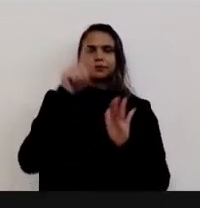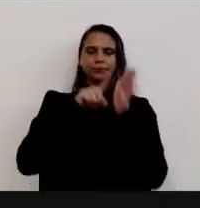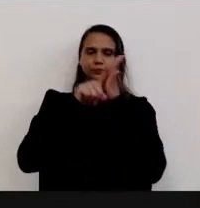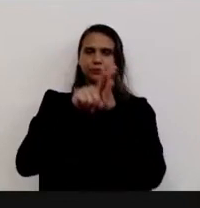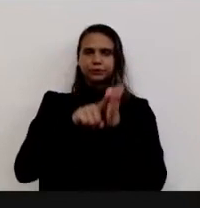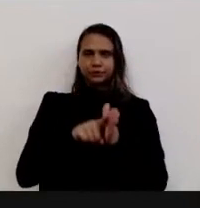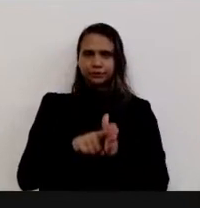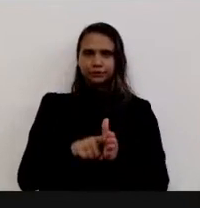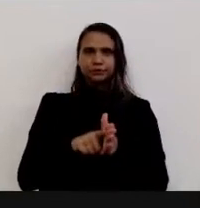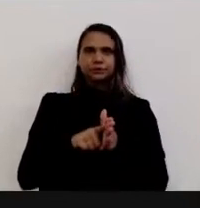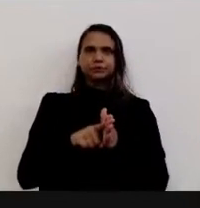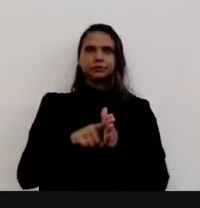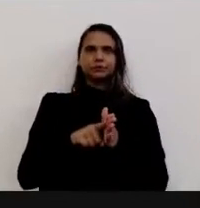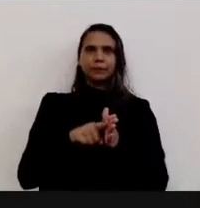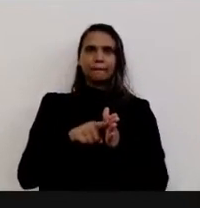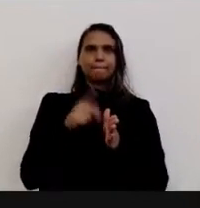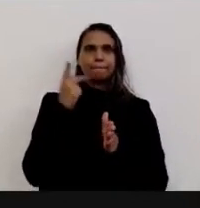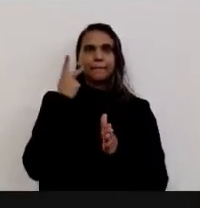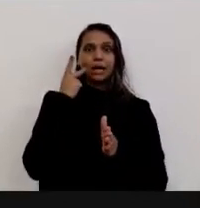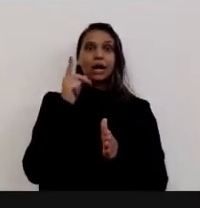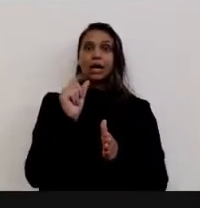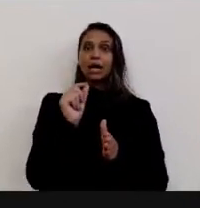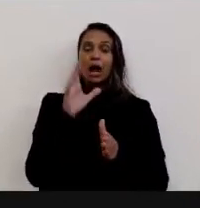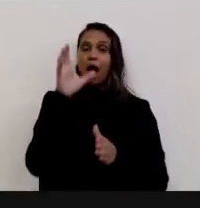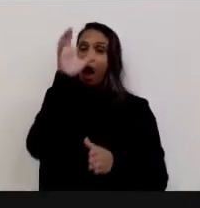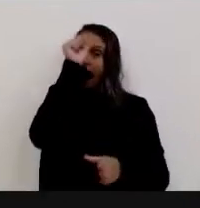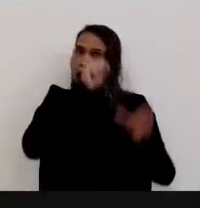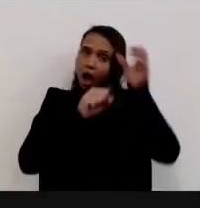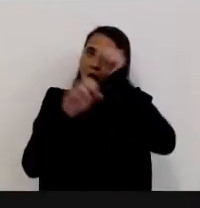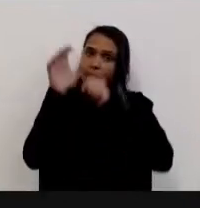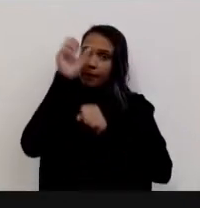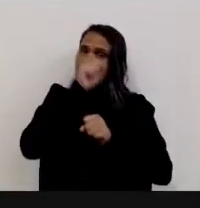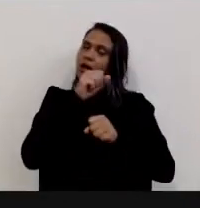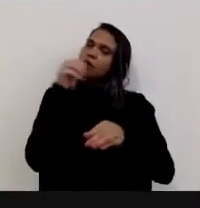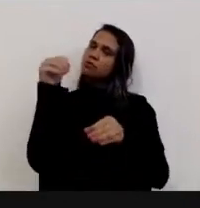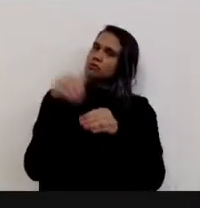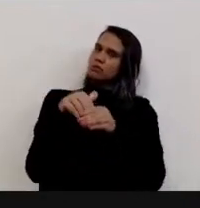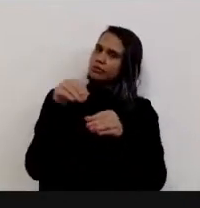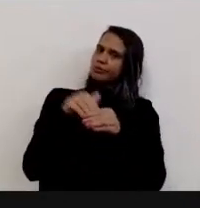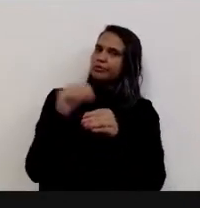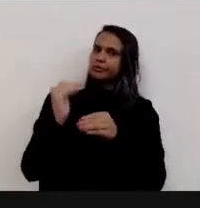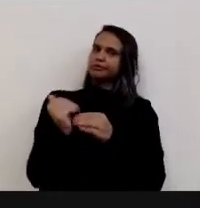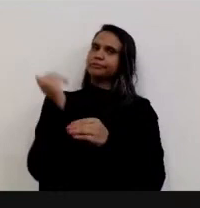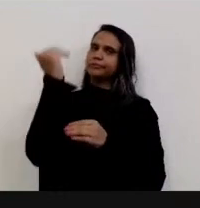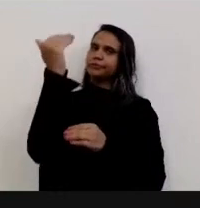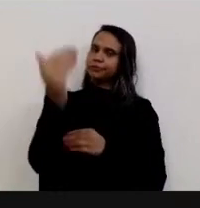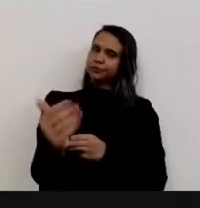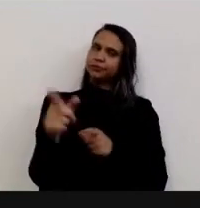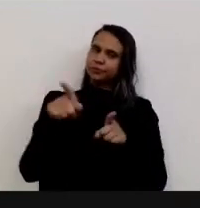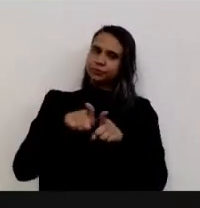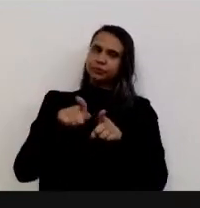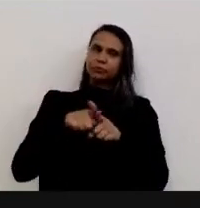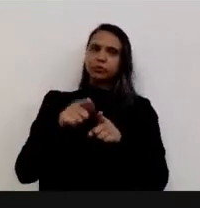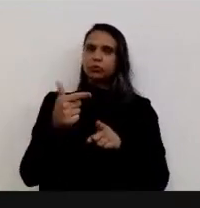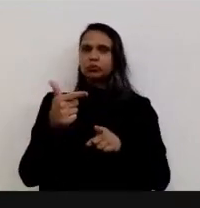anteriores, até tentar aprender com as eleições anteriores, né? Agregar uma variável para medir a influência de outros cargos eletivos,